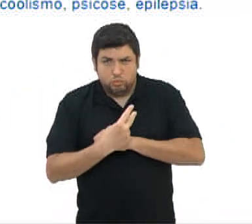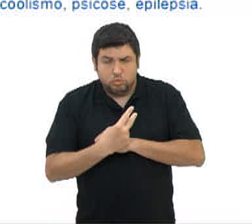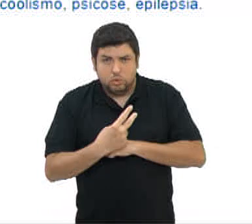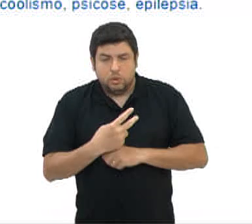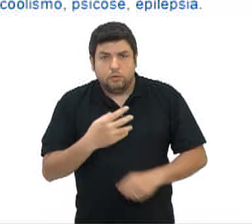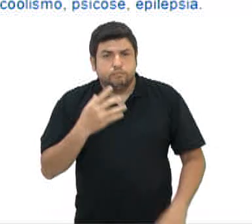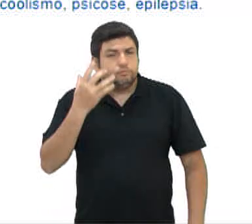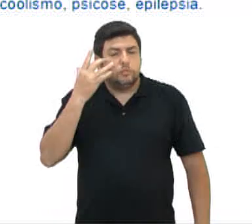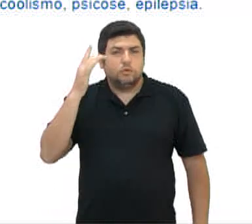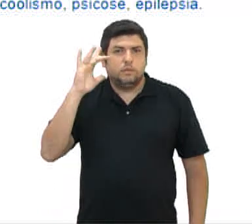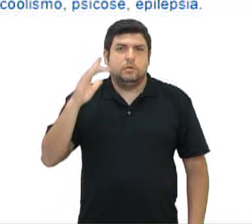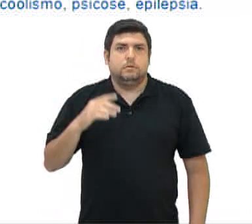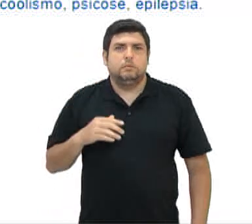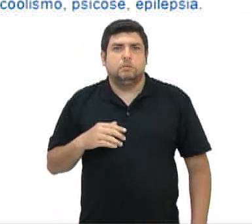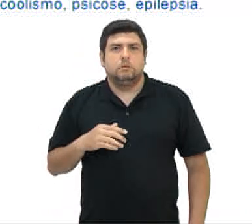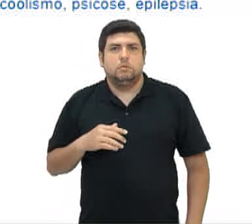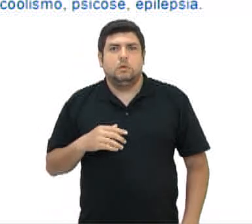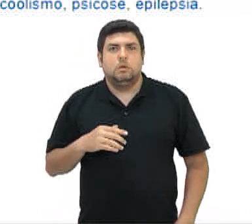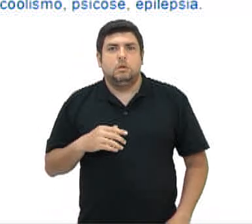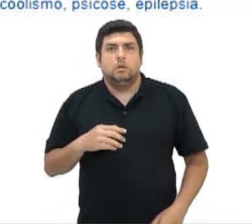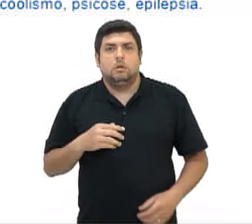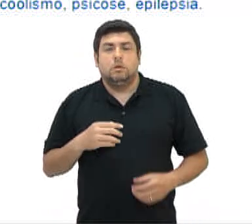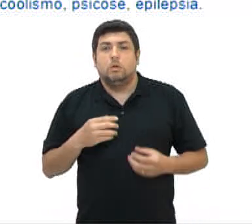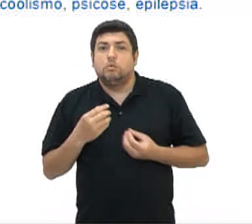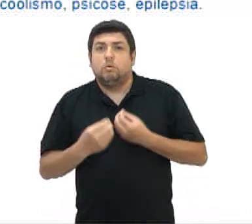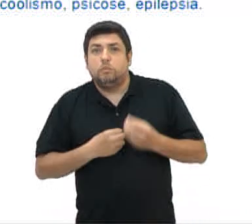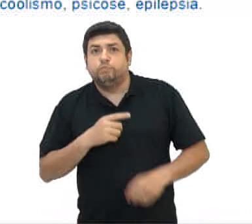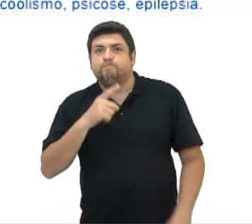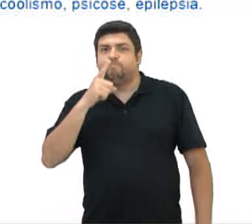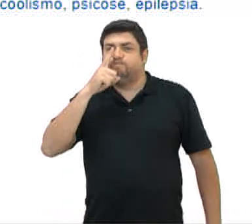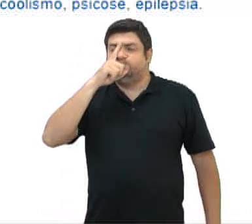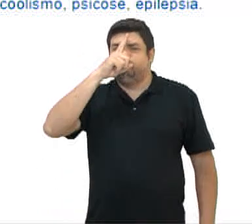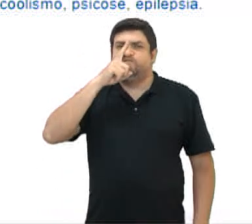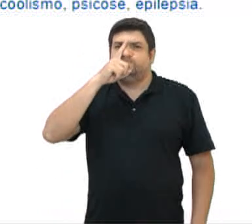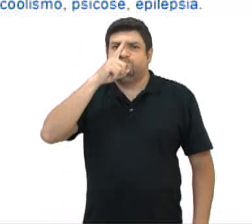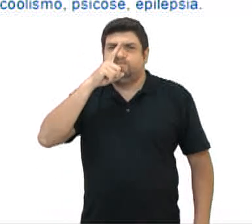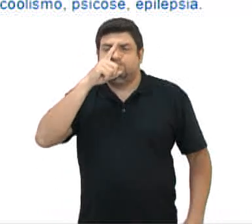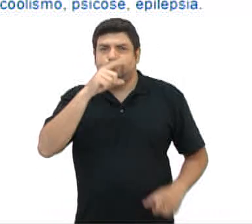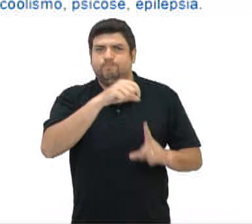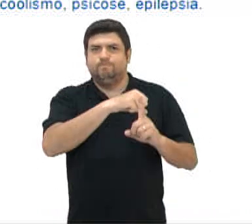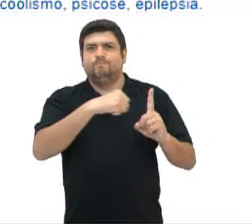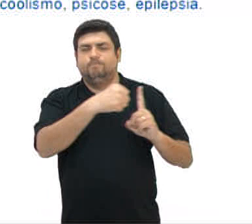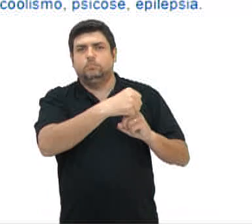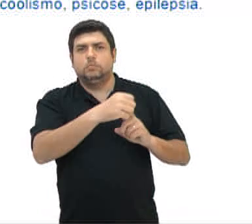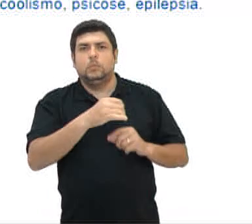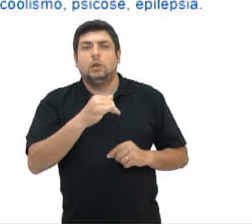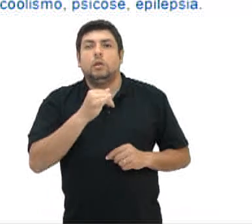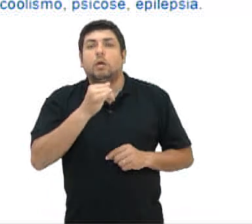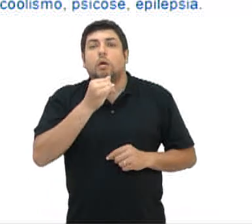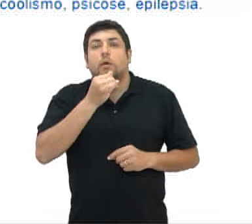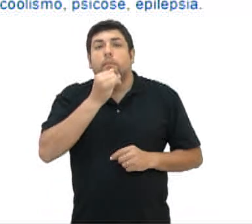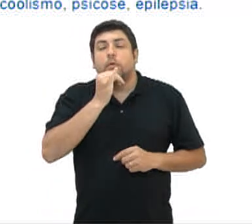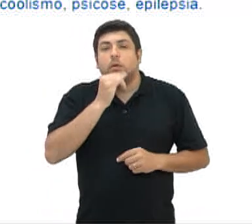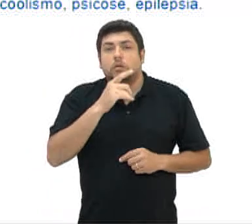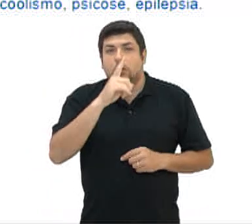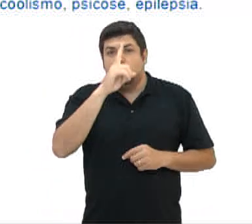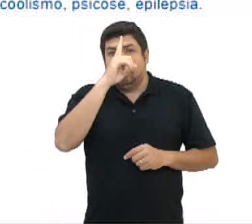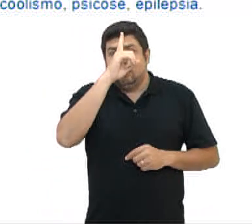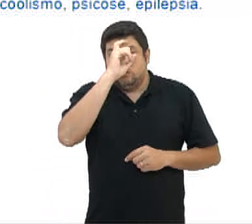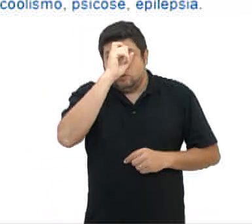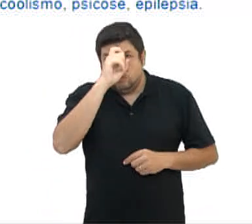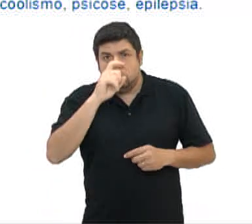que são também uma ameaça não intencional para a comunidade, como sanatórios para tuberculosos, hospitais para